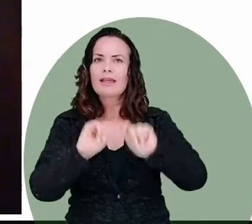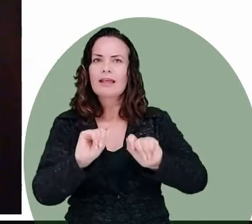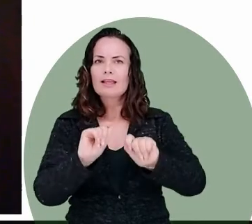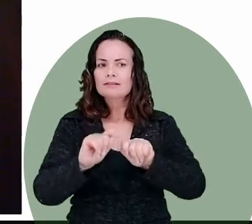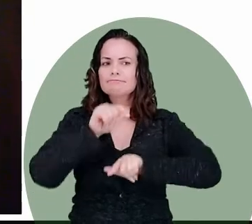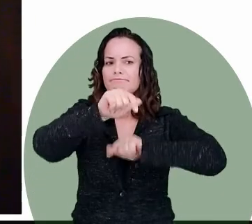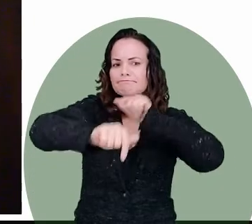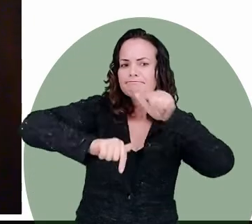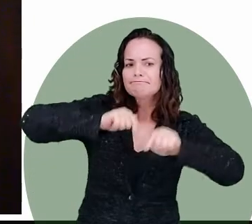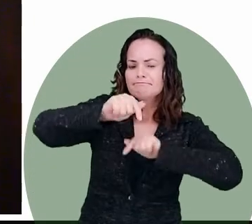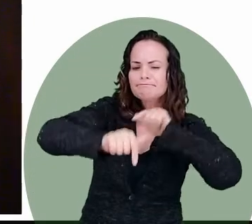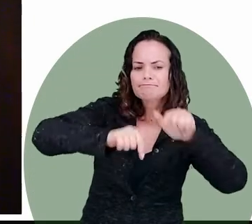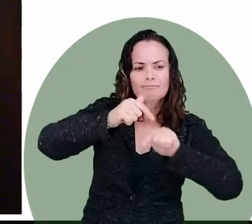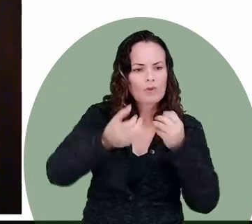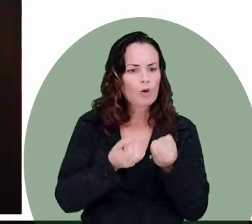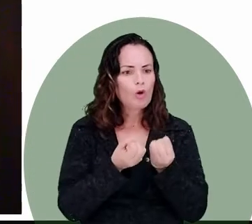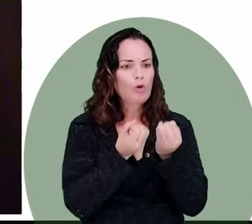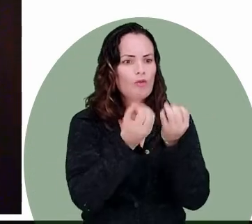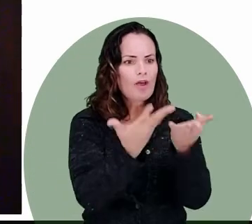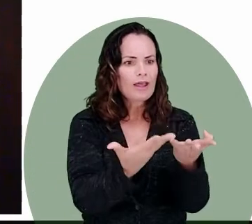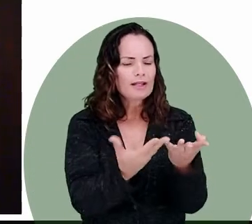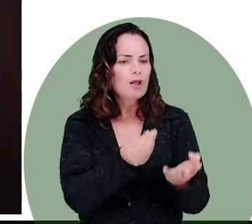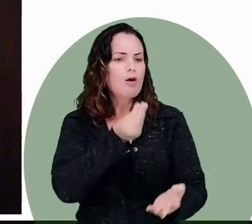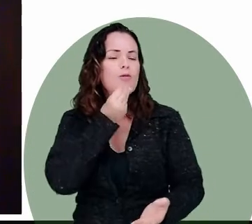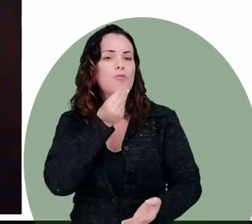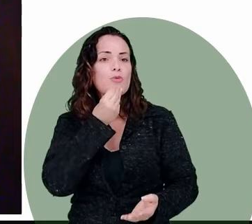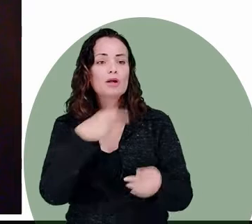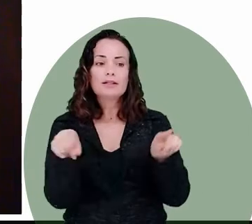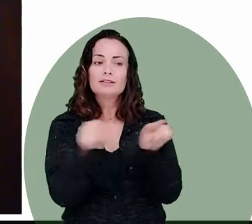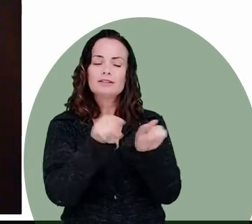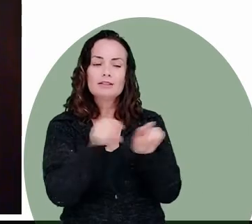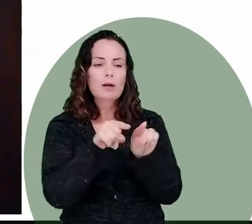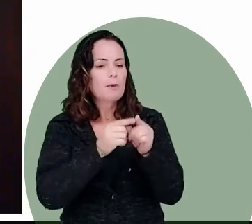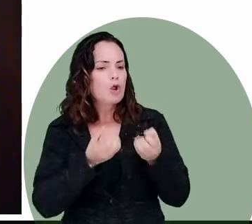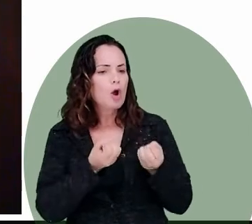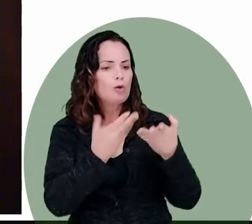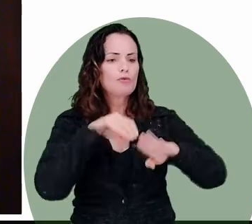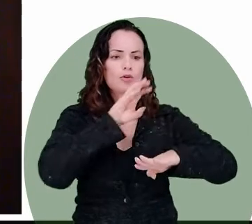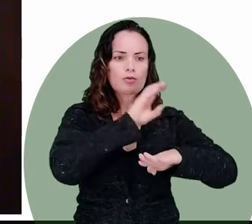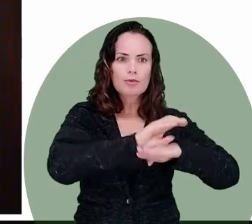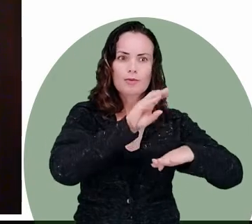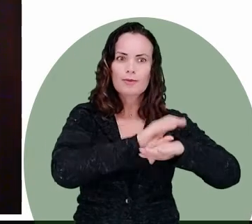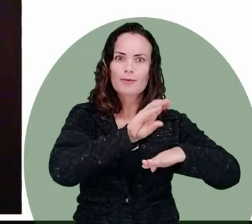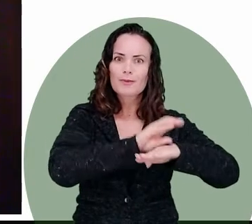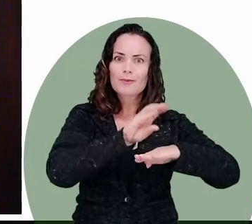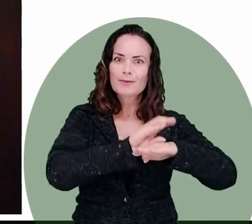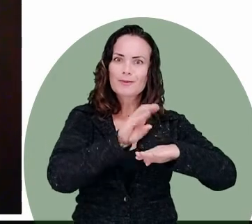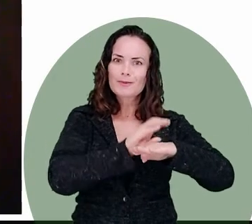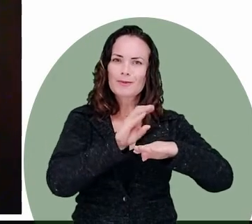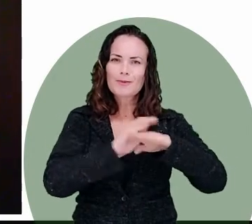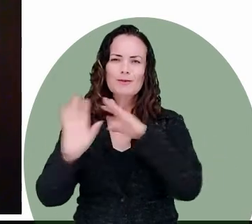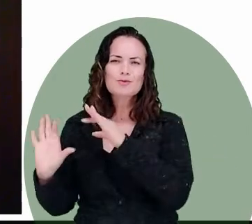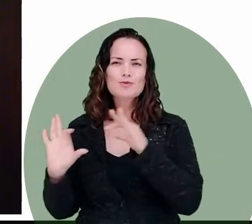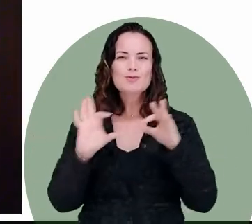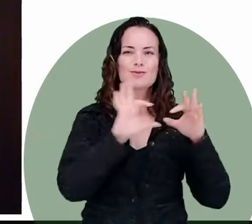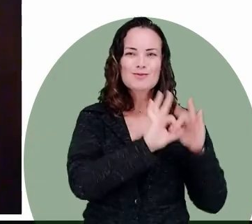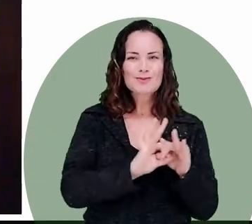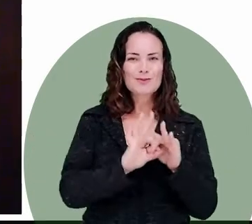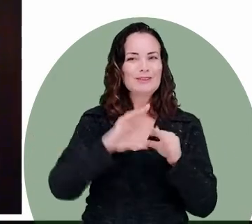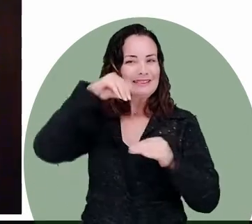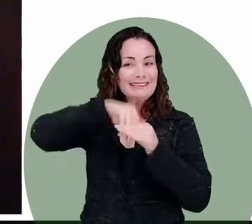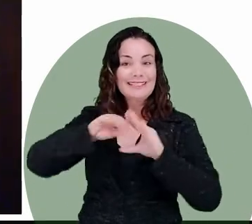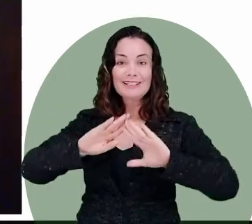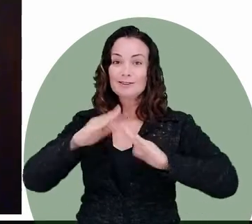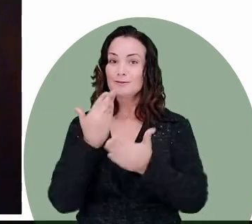de trabalho e possibilitava para eles uma formação que vinha ao encontro da inspiração